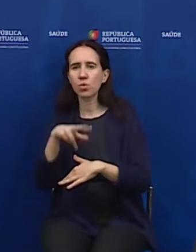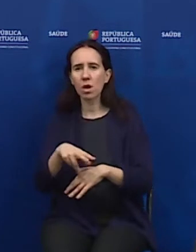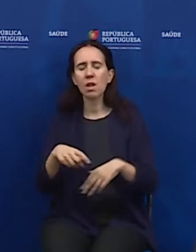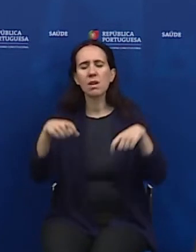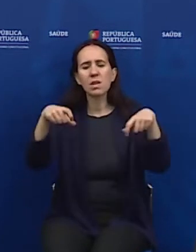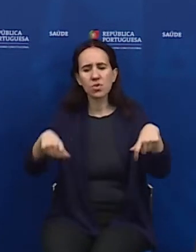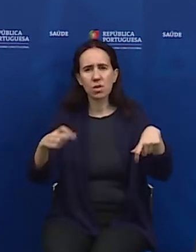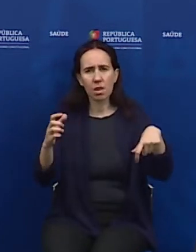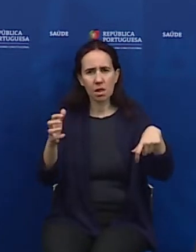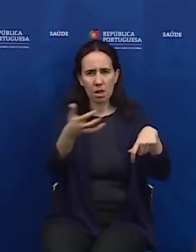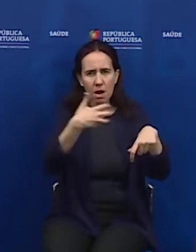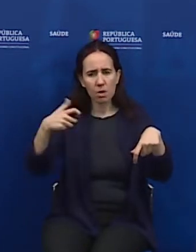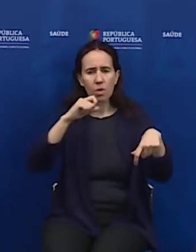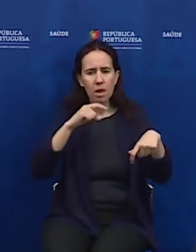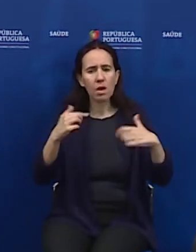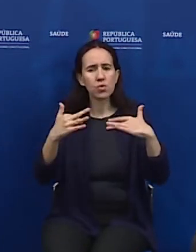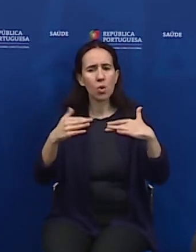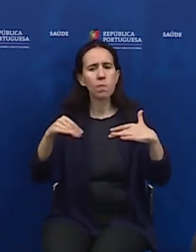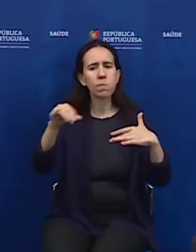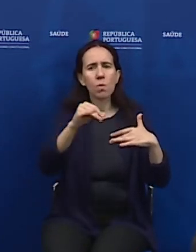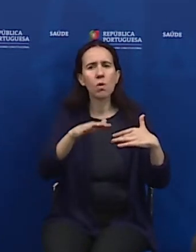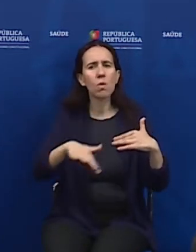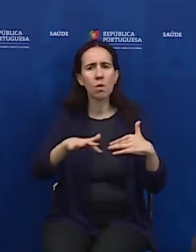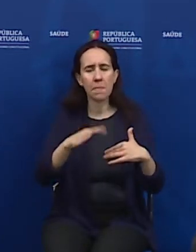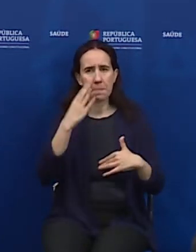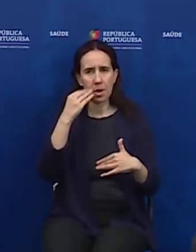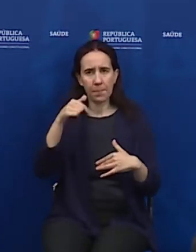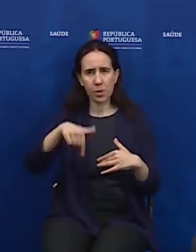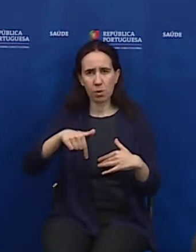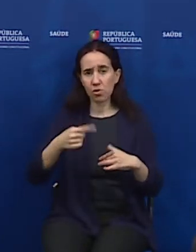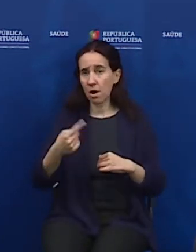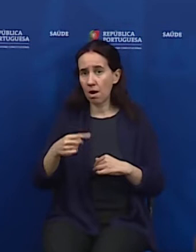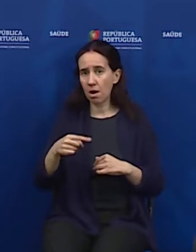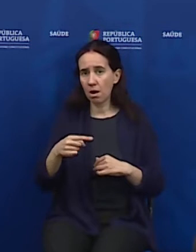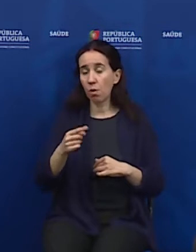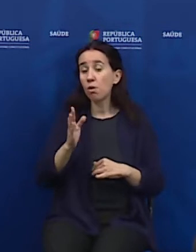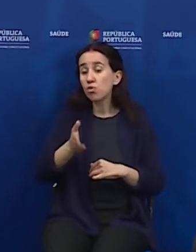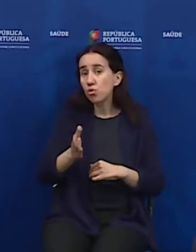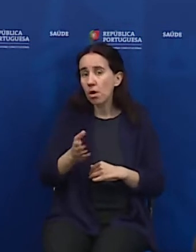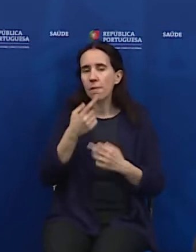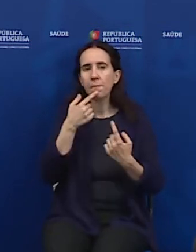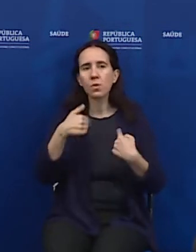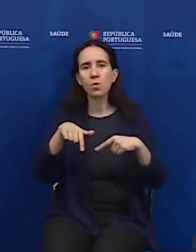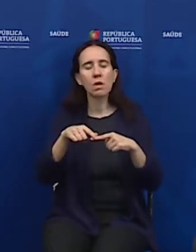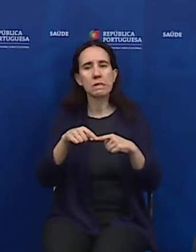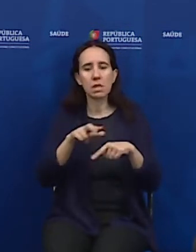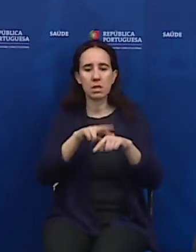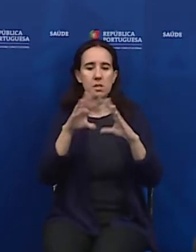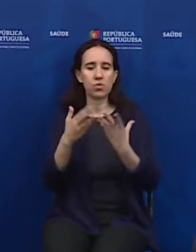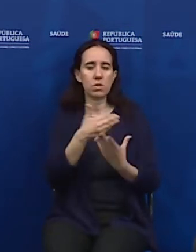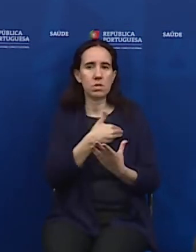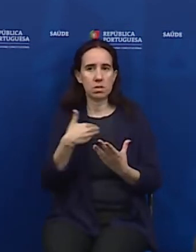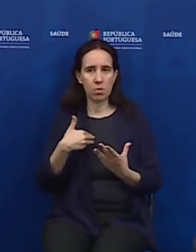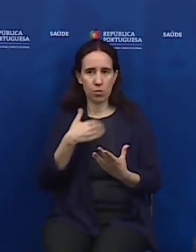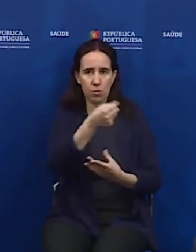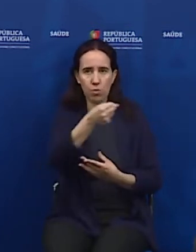em condições para a realização dos jogos. Julgo que hoje há ou já houve uma reunião entre a Direção-Geral de